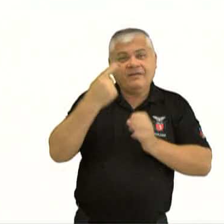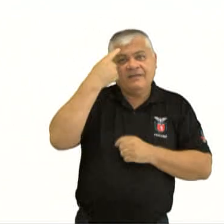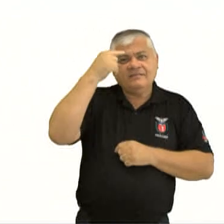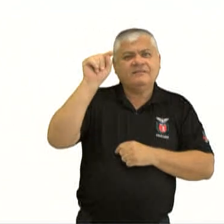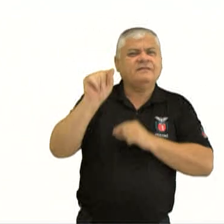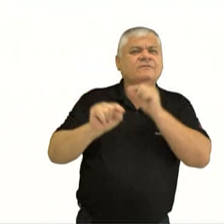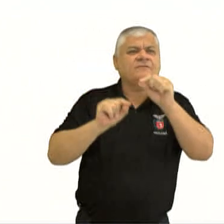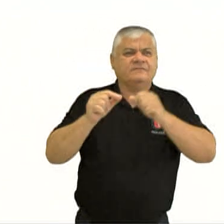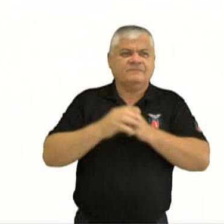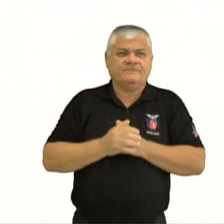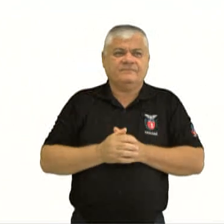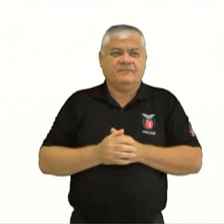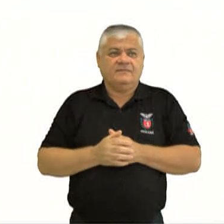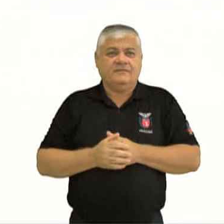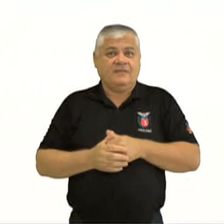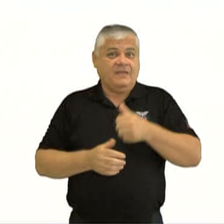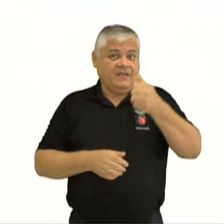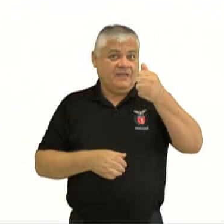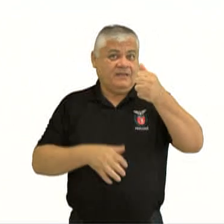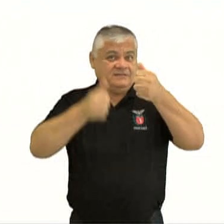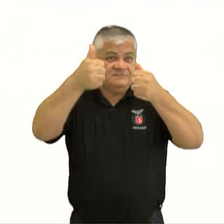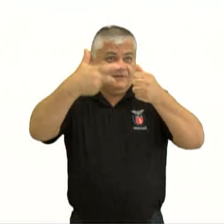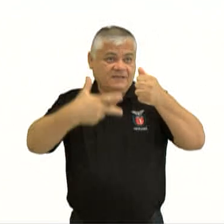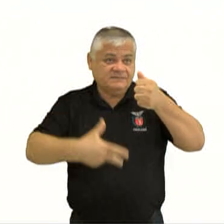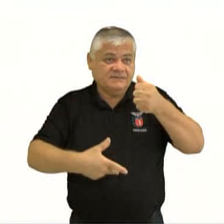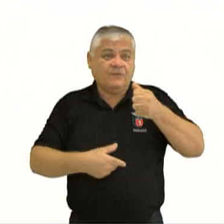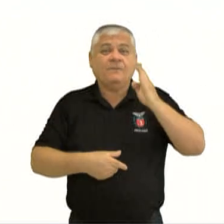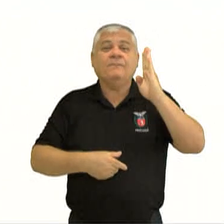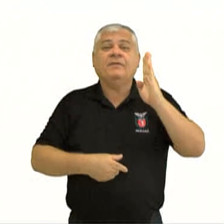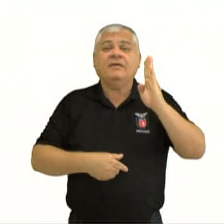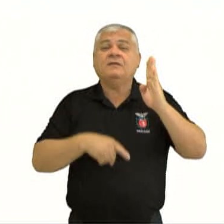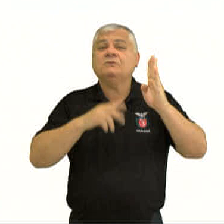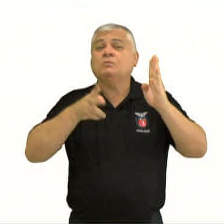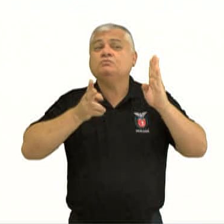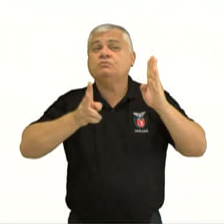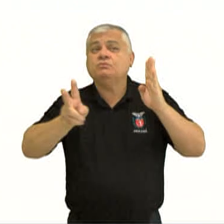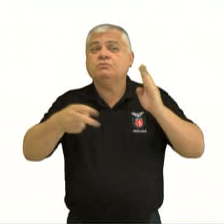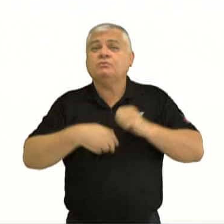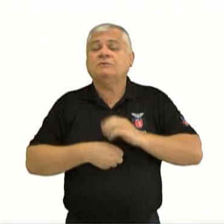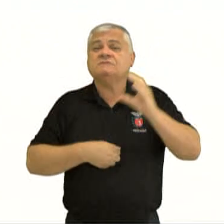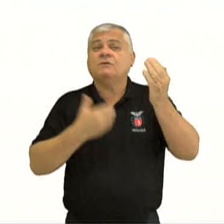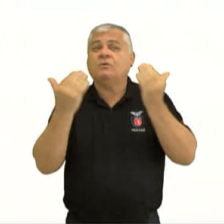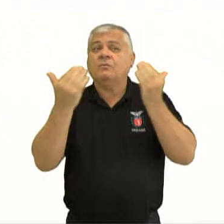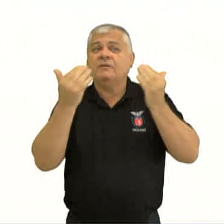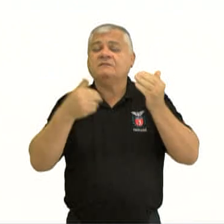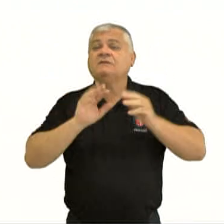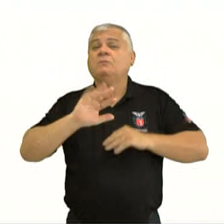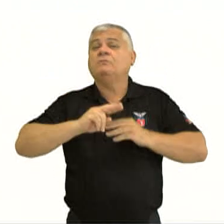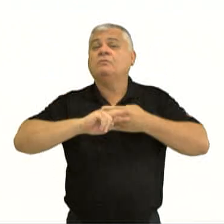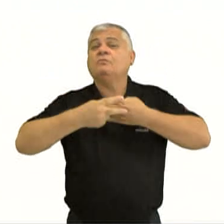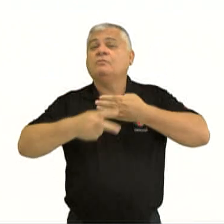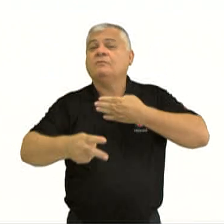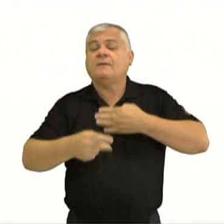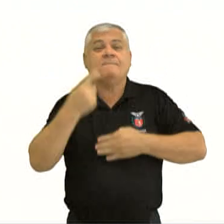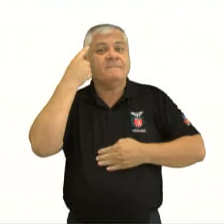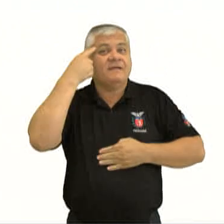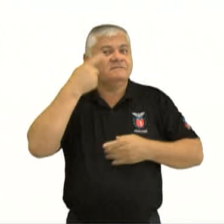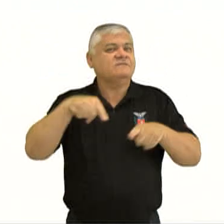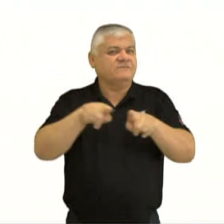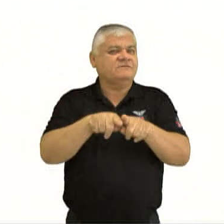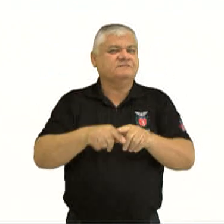aqui? Explicação, concessão, comparação, consequência? Pensa sobre isso. Daqui a pouco conferimos.